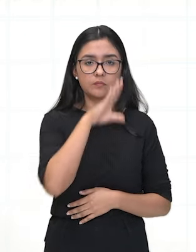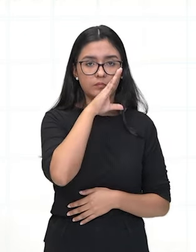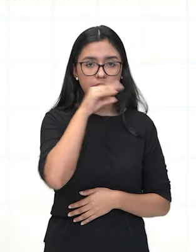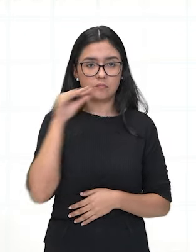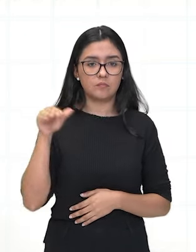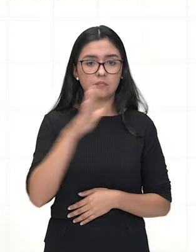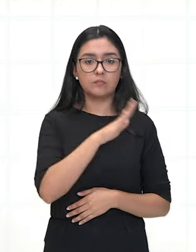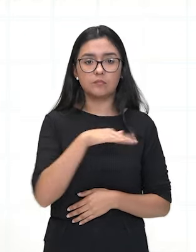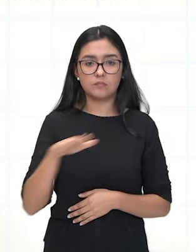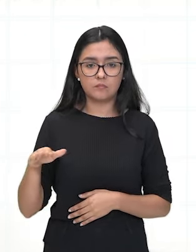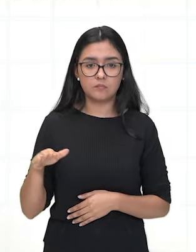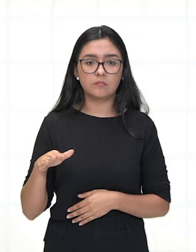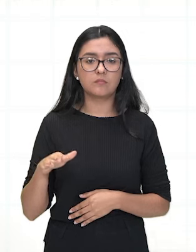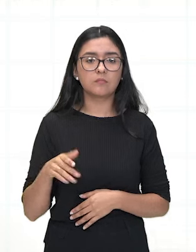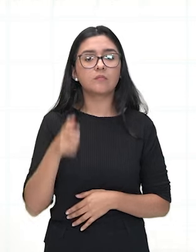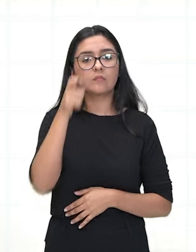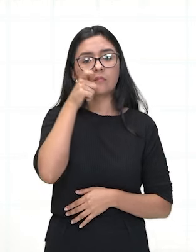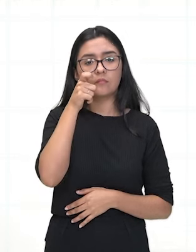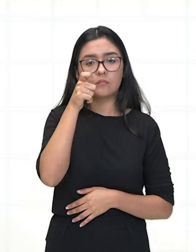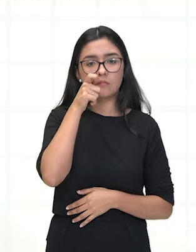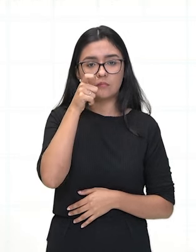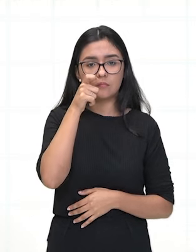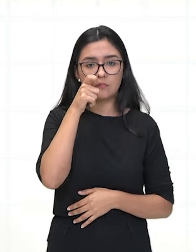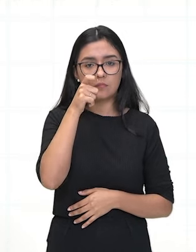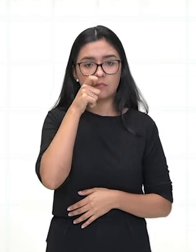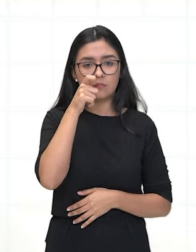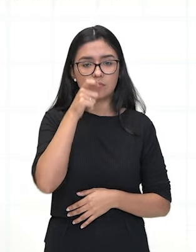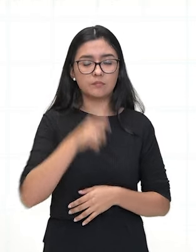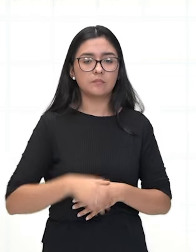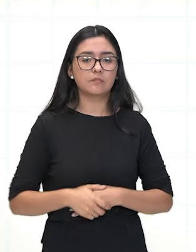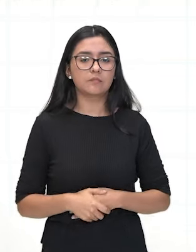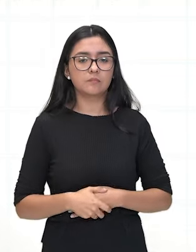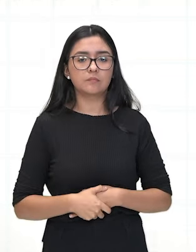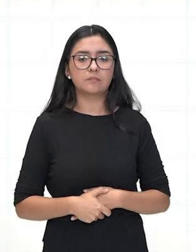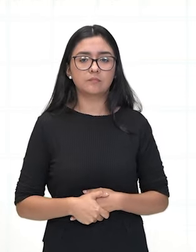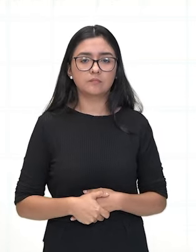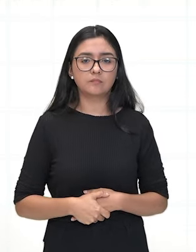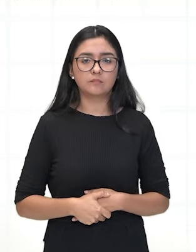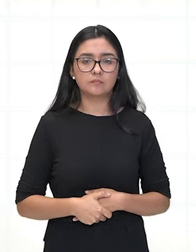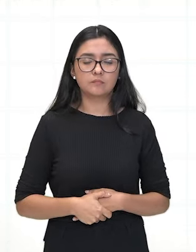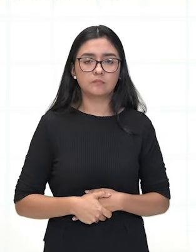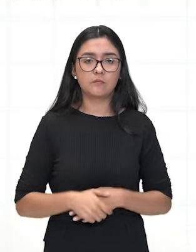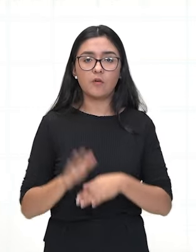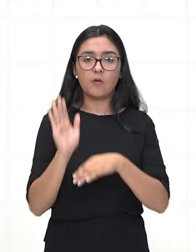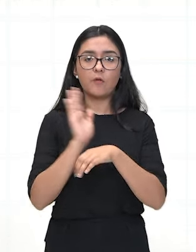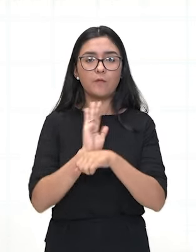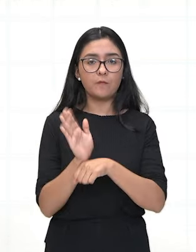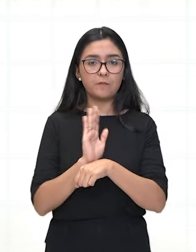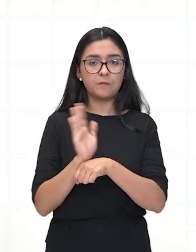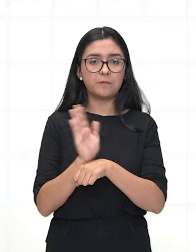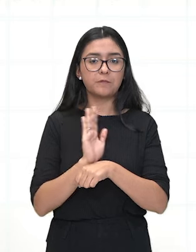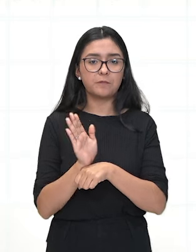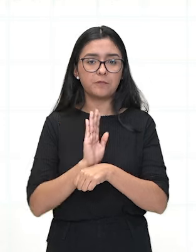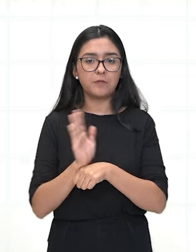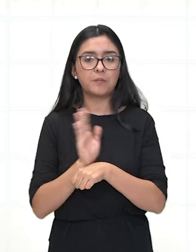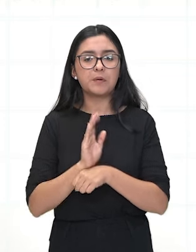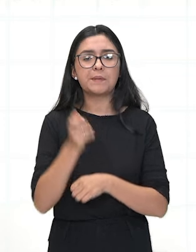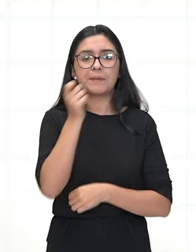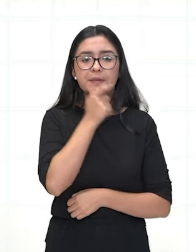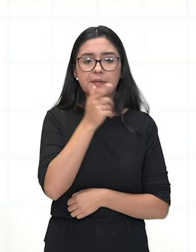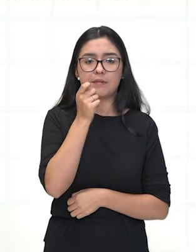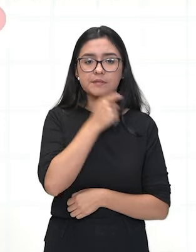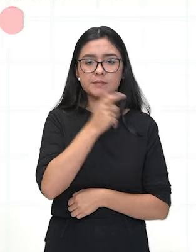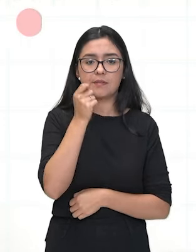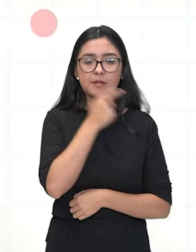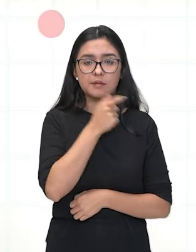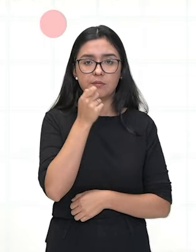watched assistiram a funny movie a um filme